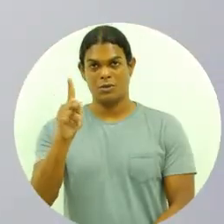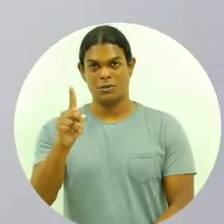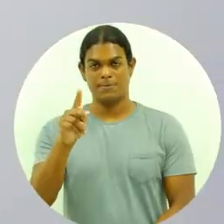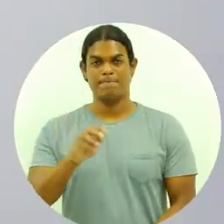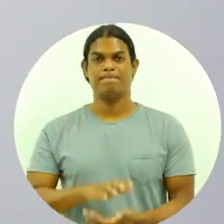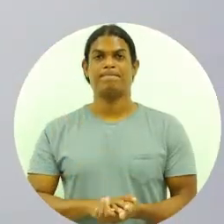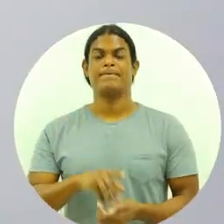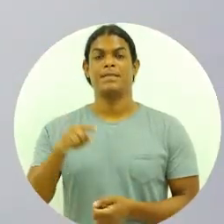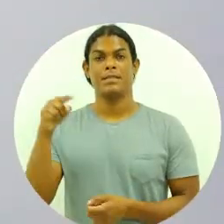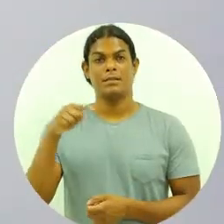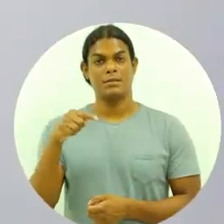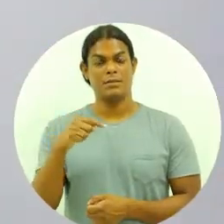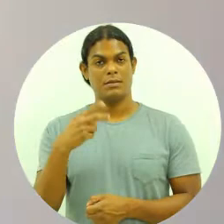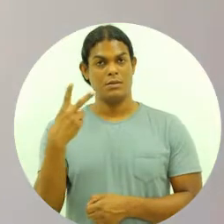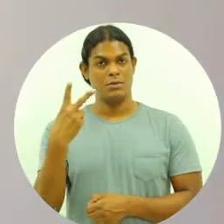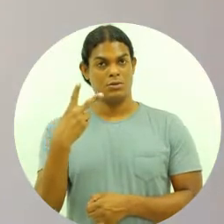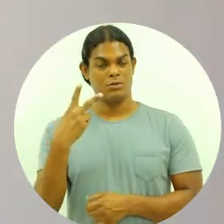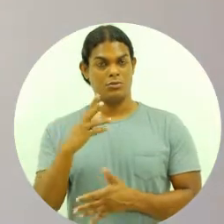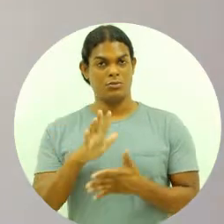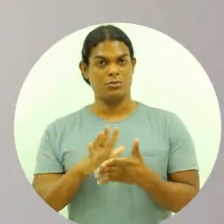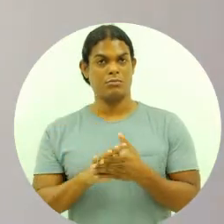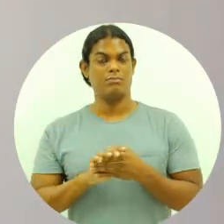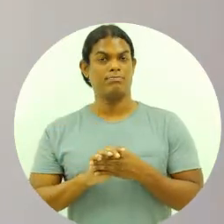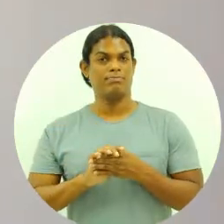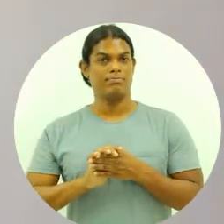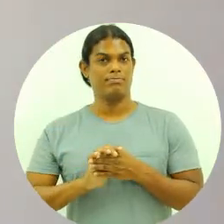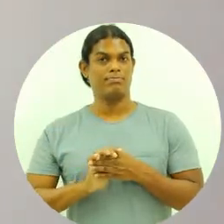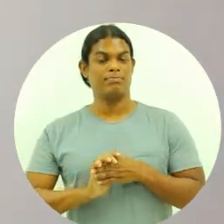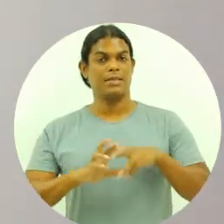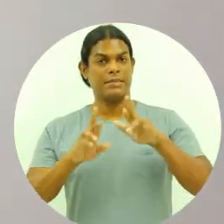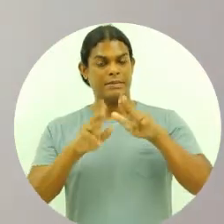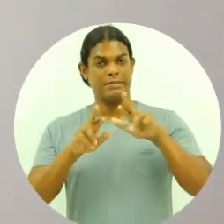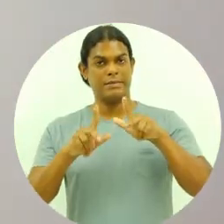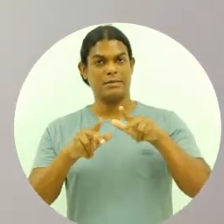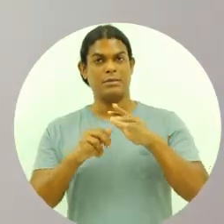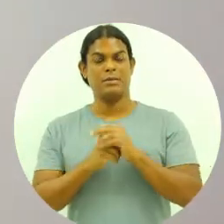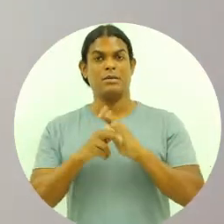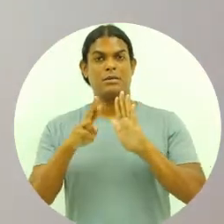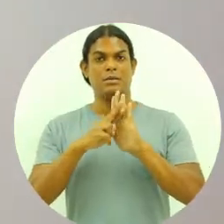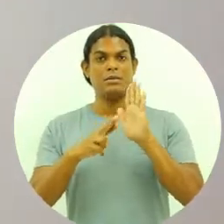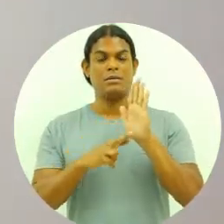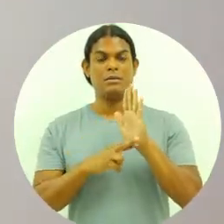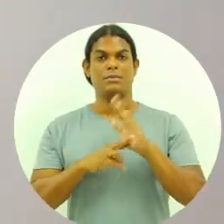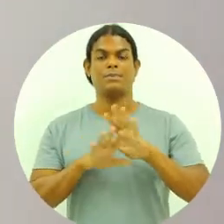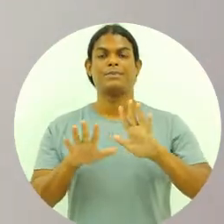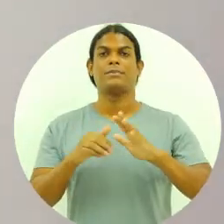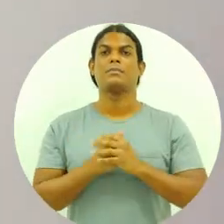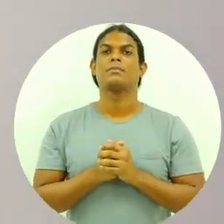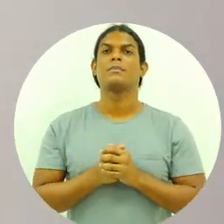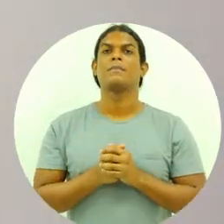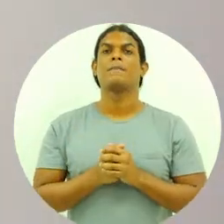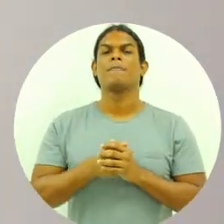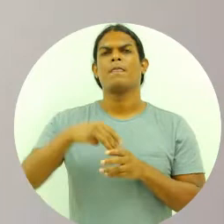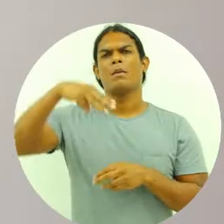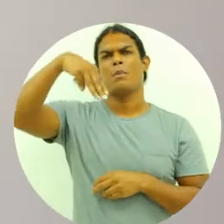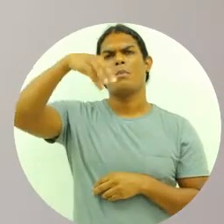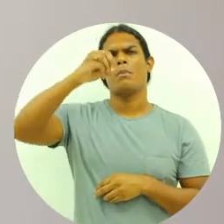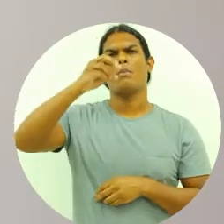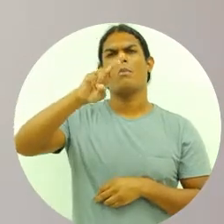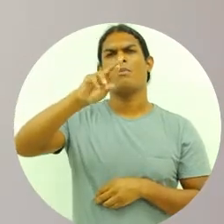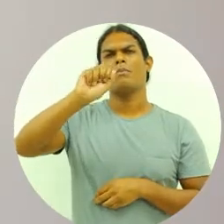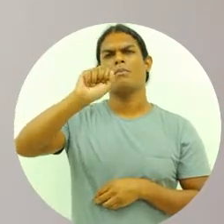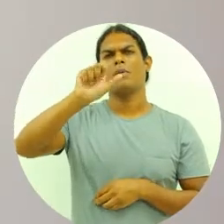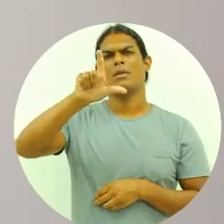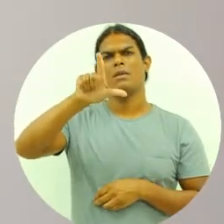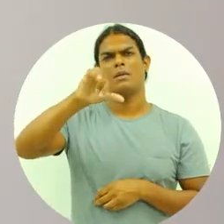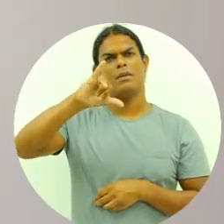são os dois prismas do princípio da impessoalidade. O princípio seguinte é o princípio da moralidade. Esse princípio